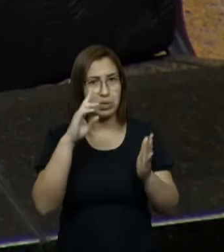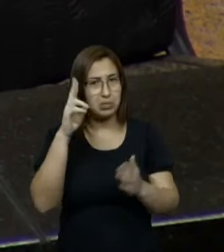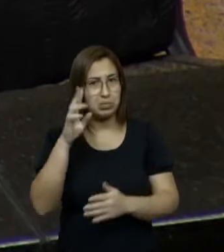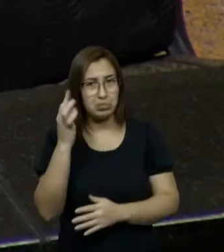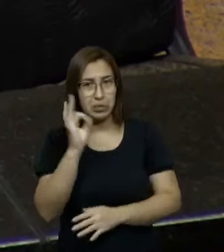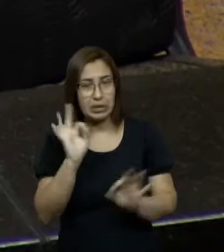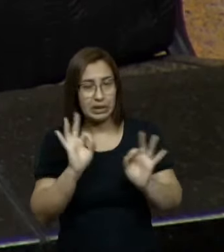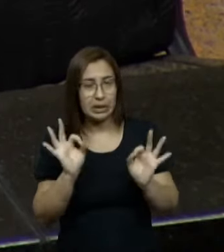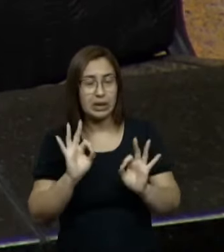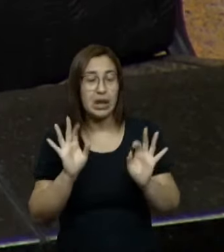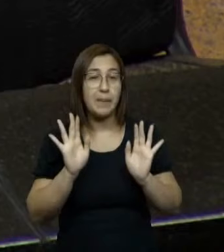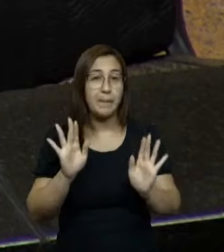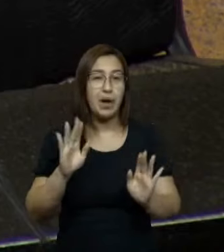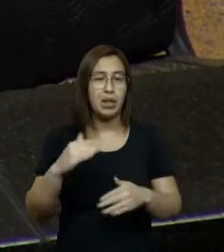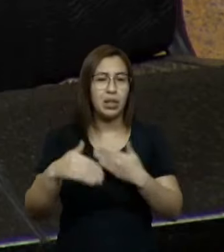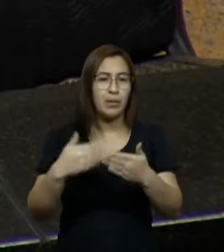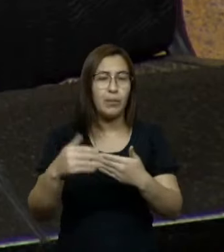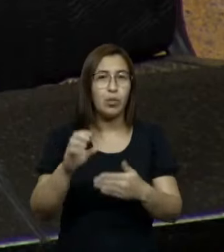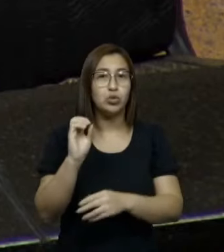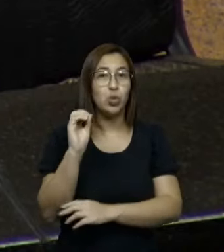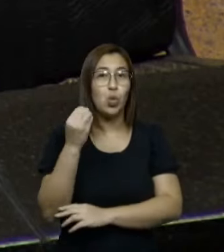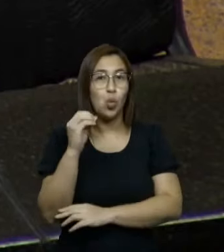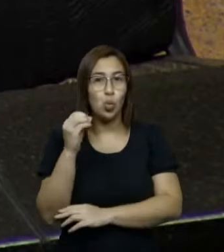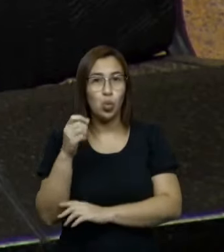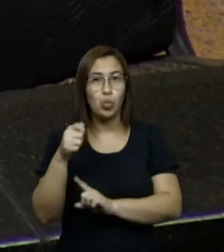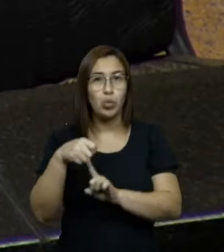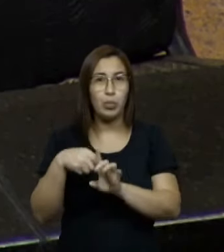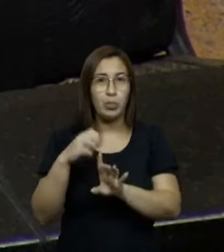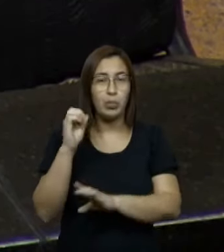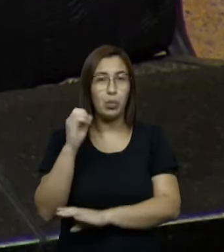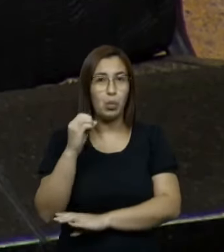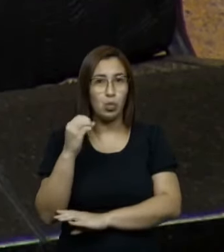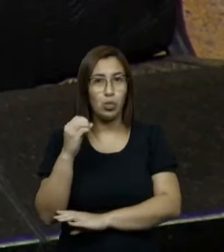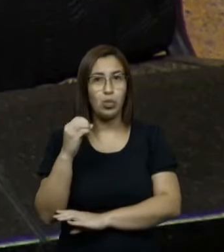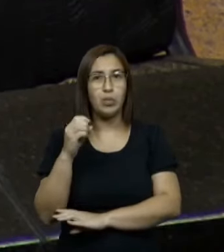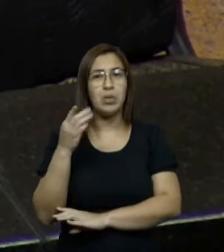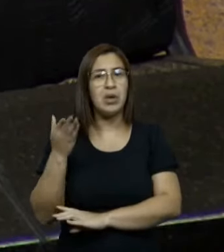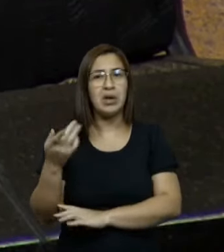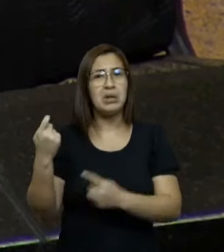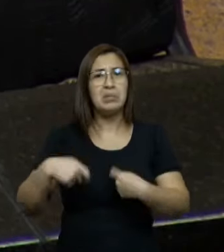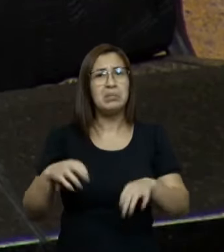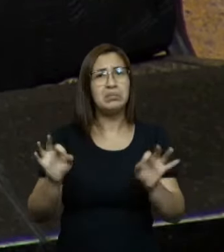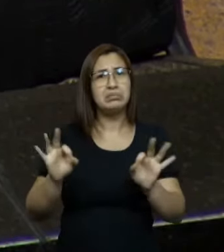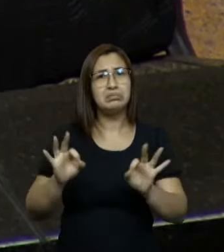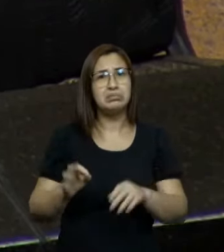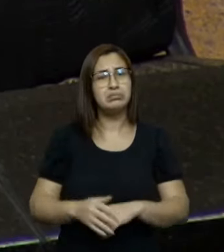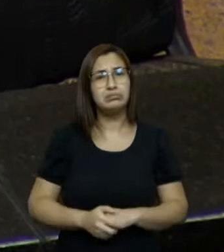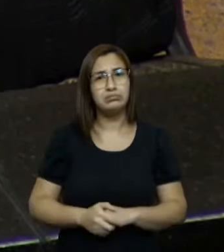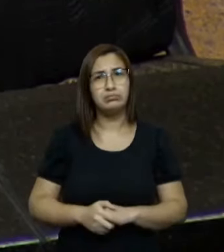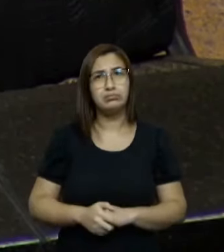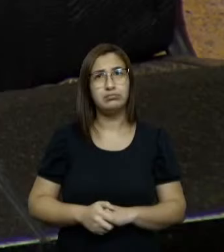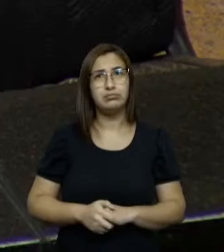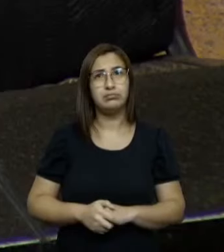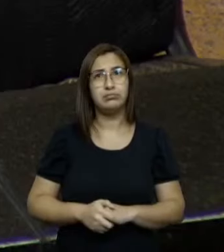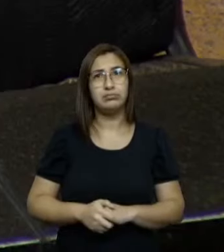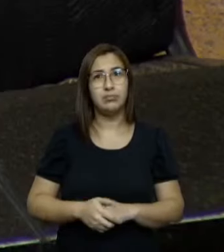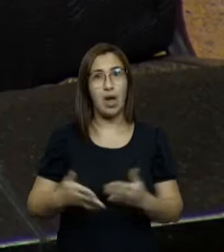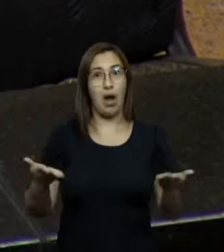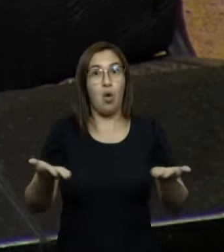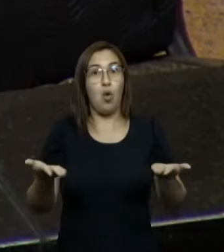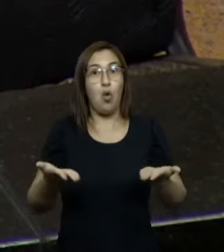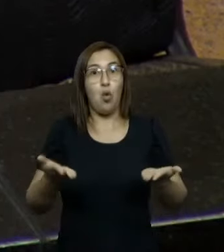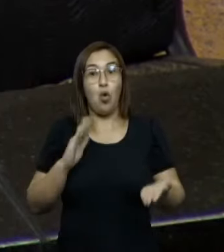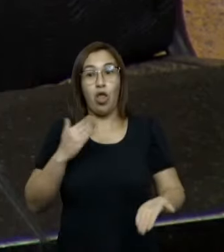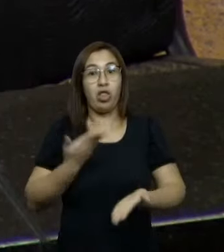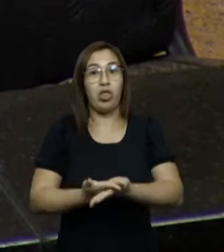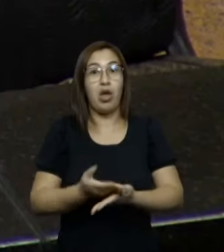que depois de outubro ele perca a real necessidade dele. Precisa de para agora, até outubro